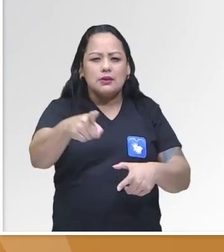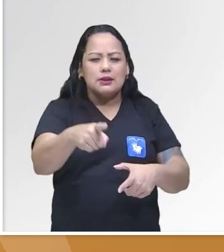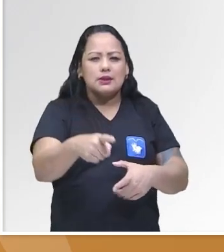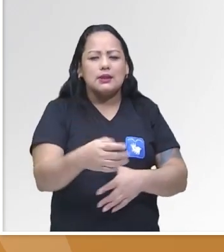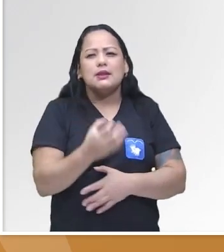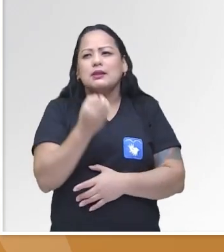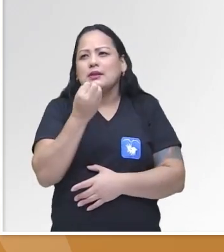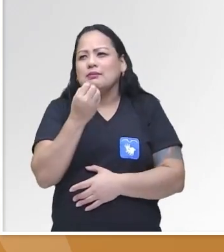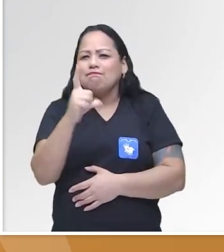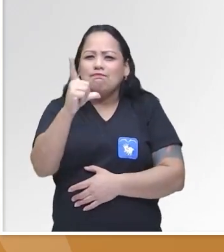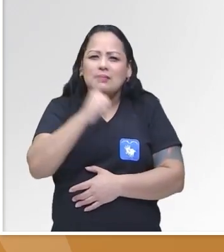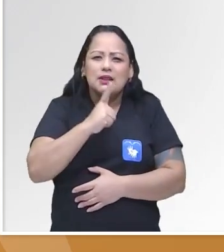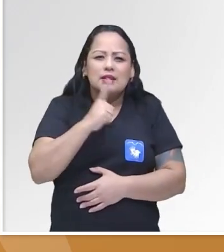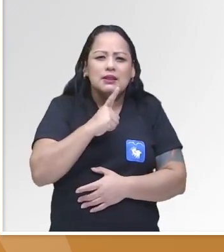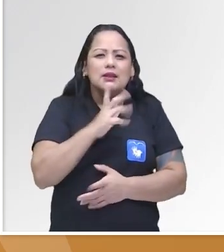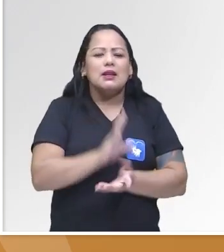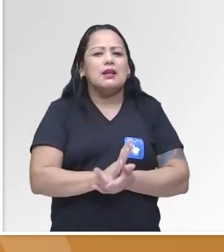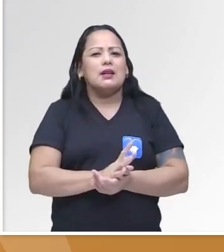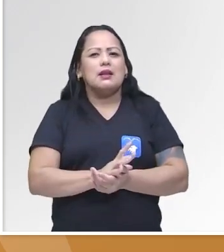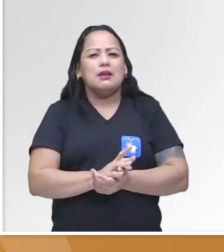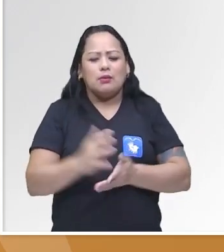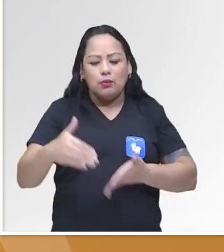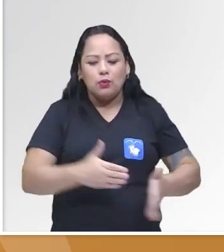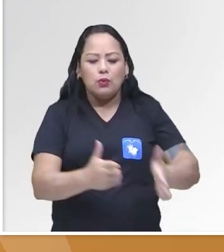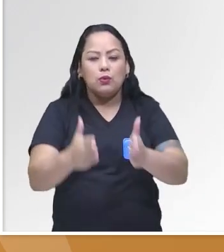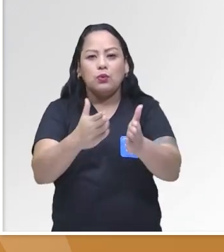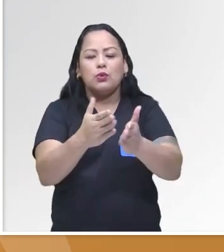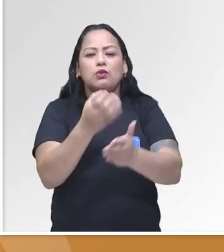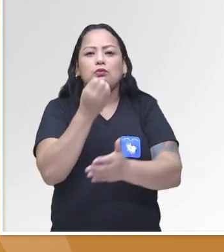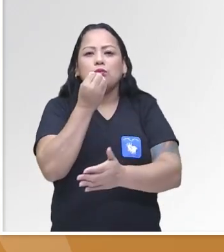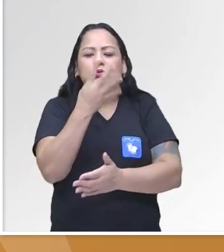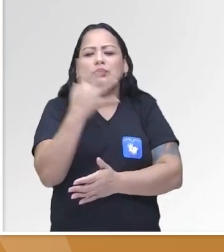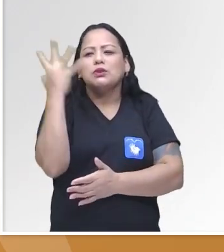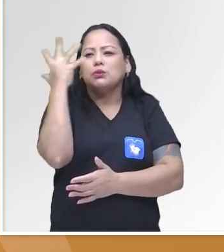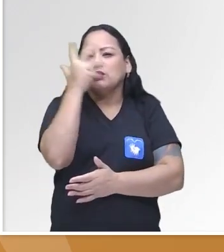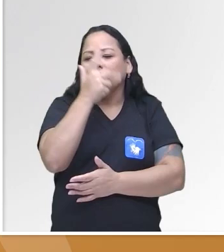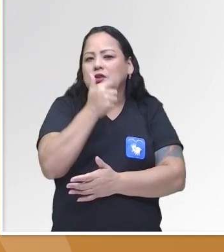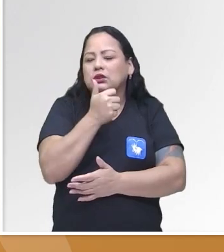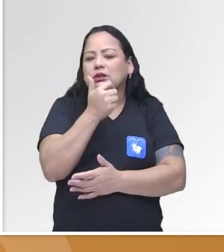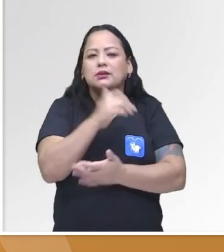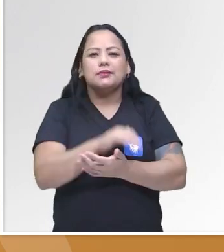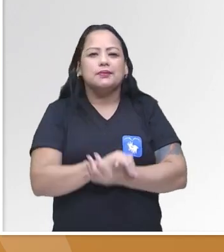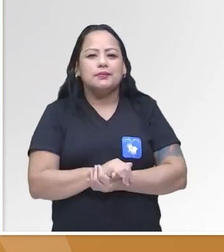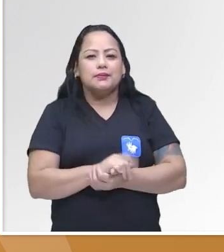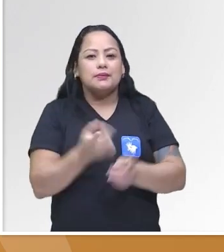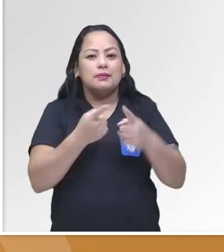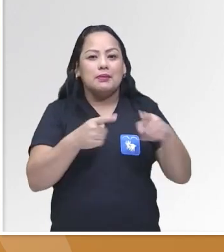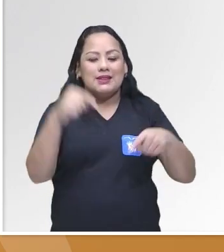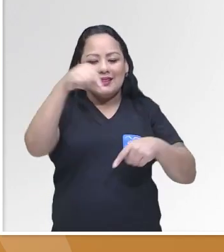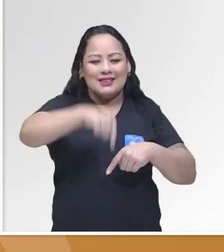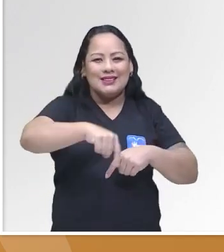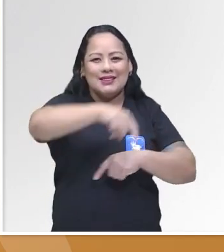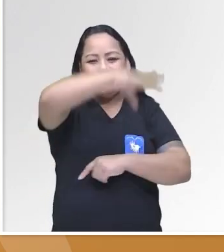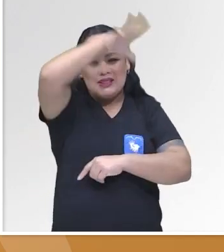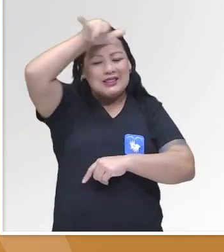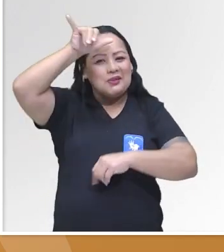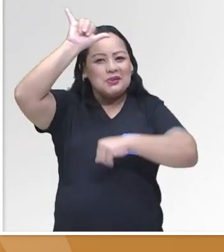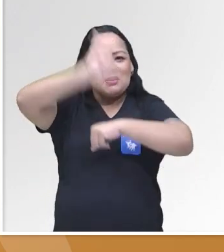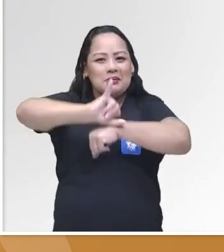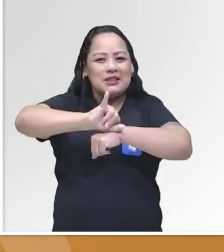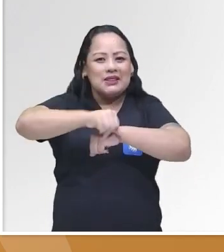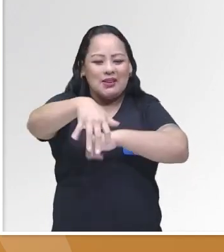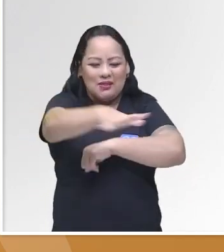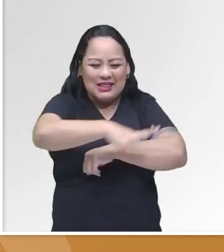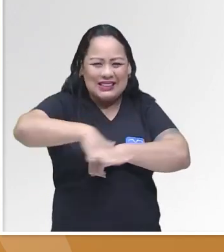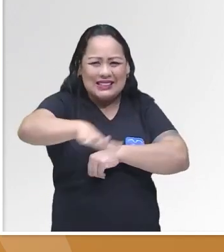privilégio de ver o rio na sua forma bruta e original. Mas aqui na capital, essa cidade